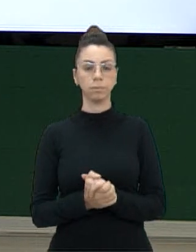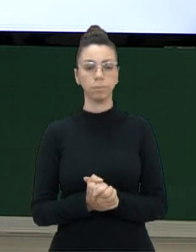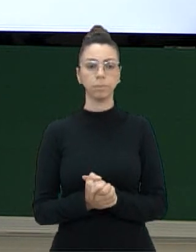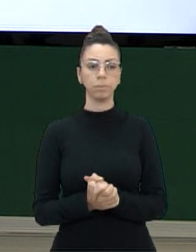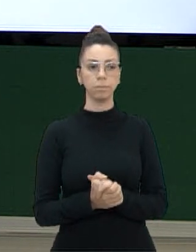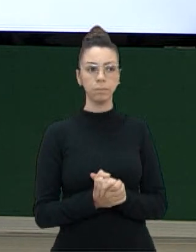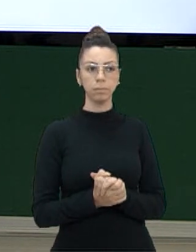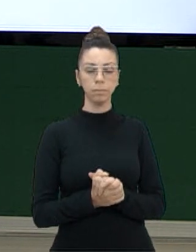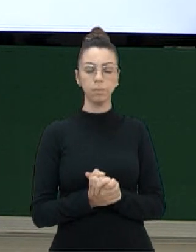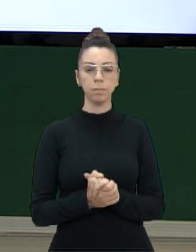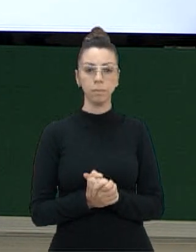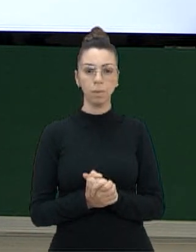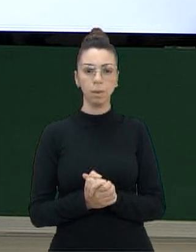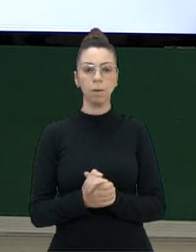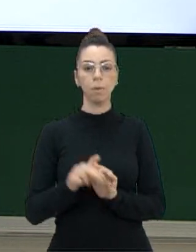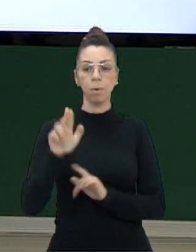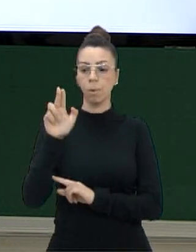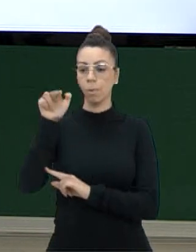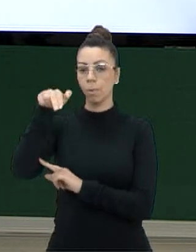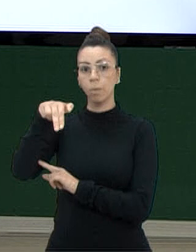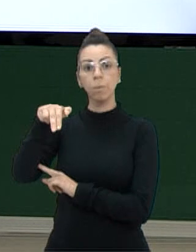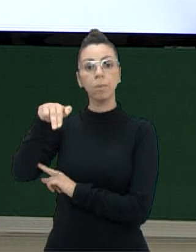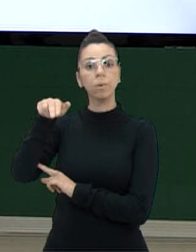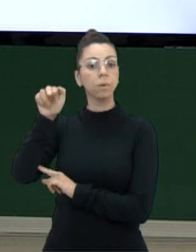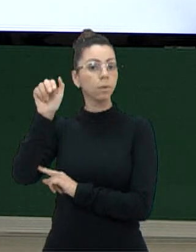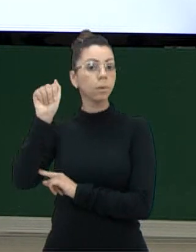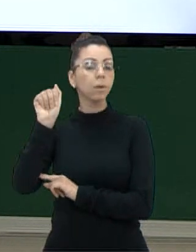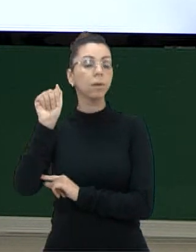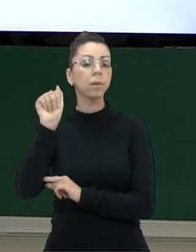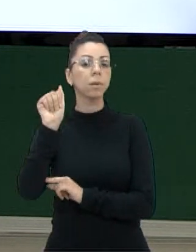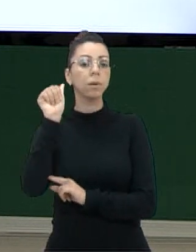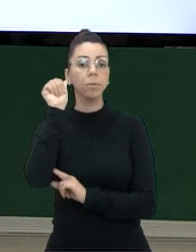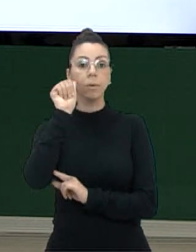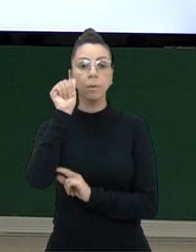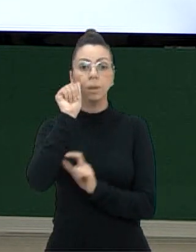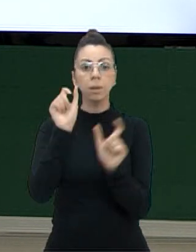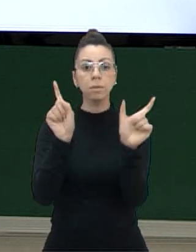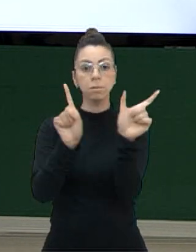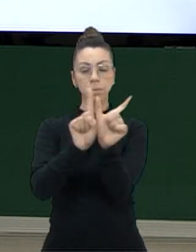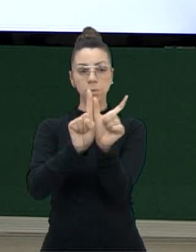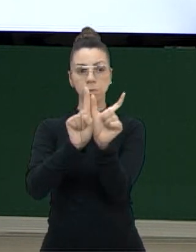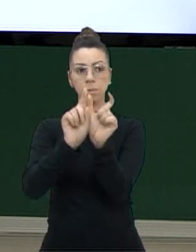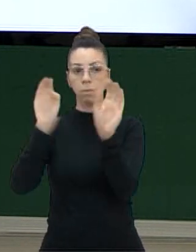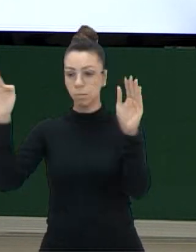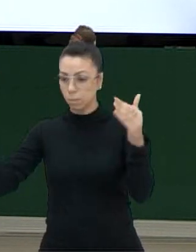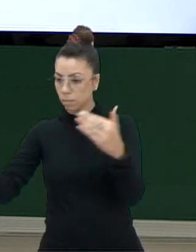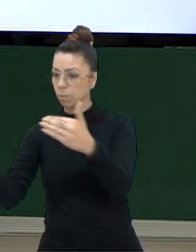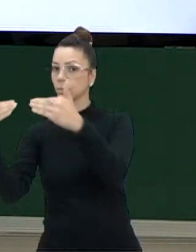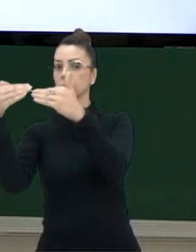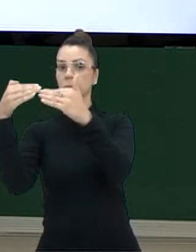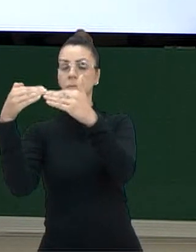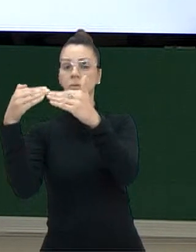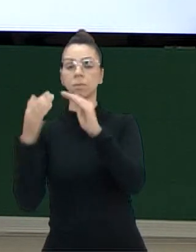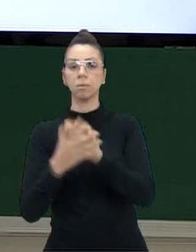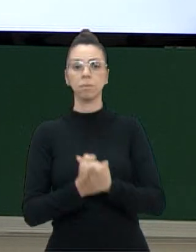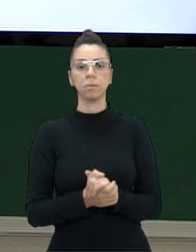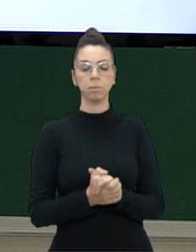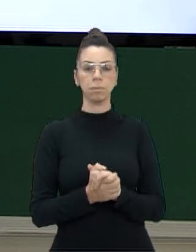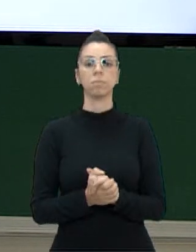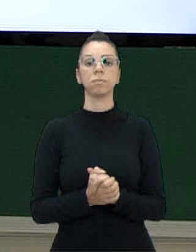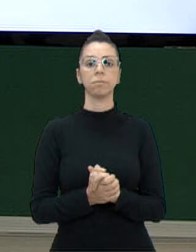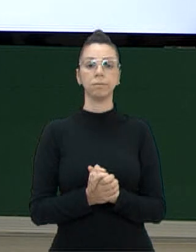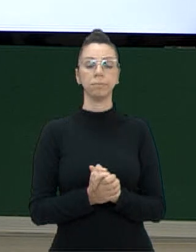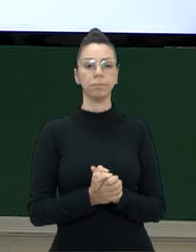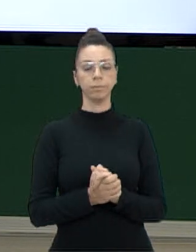indeterminante feminino singular, que vai concordar, concordância nominal, perfeito? Com a palavra alumna,